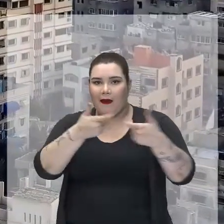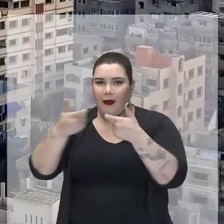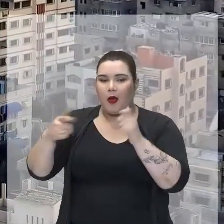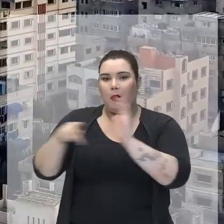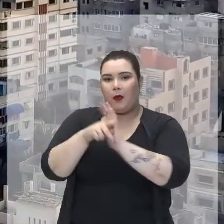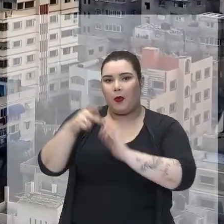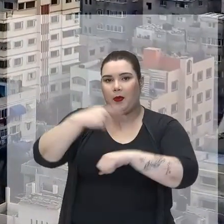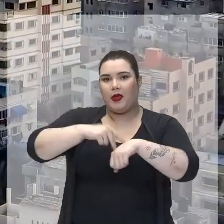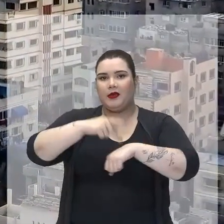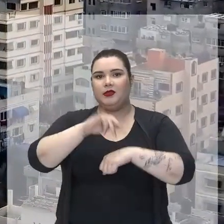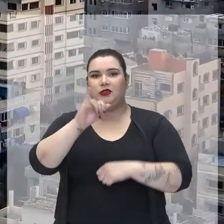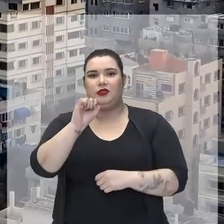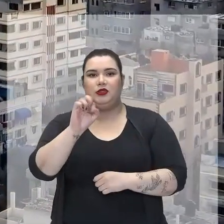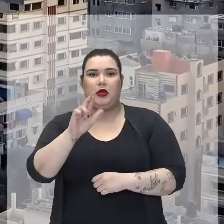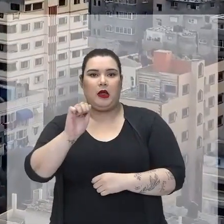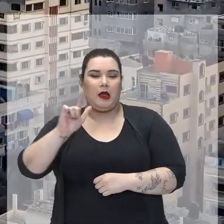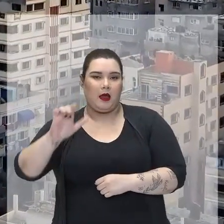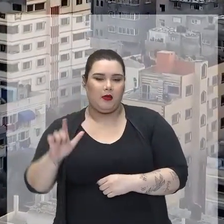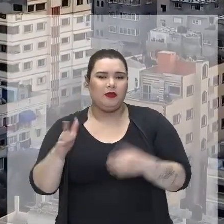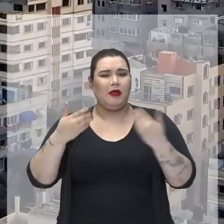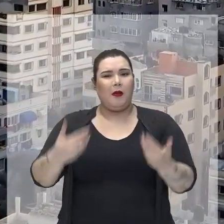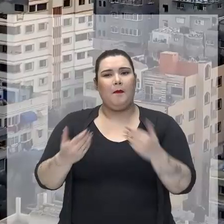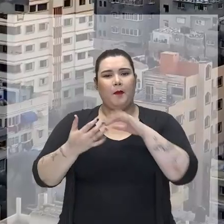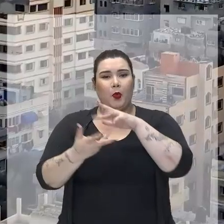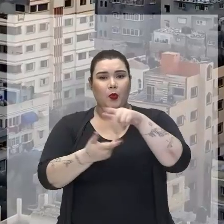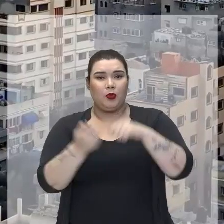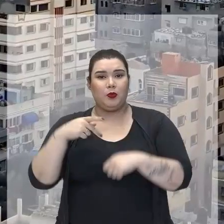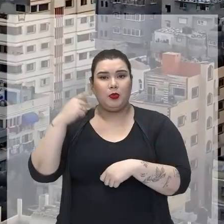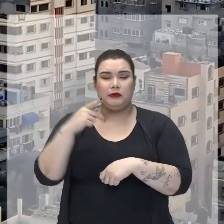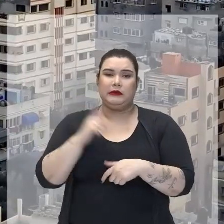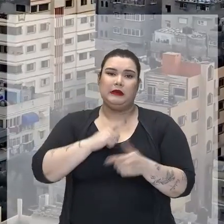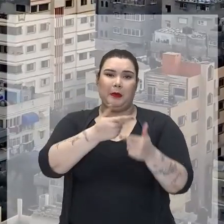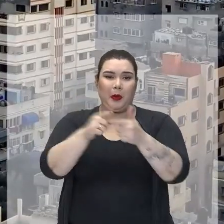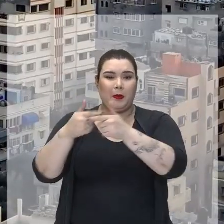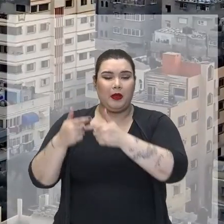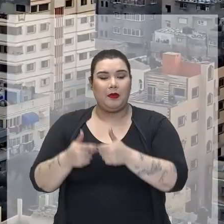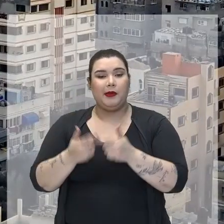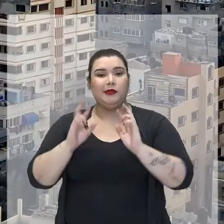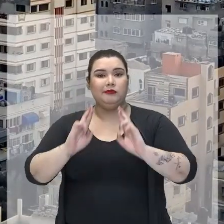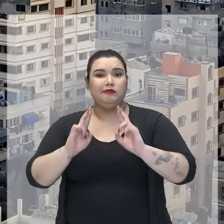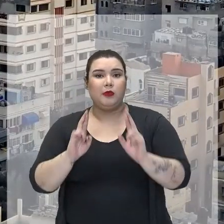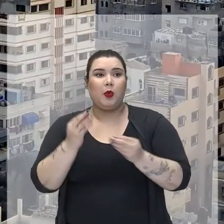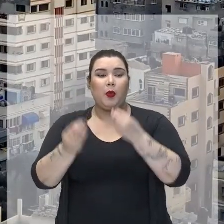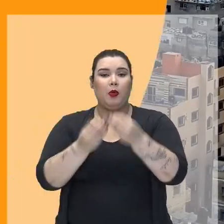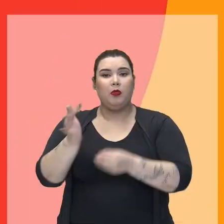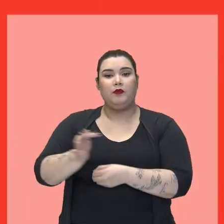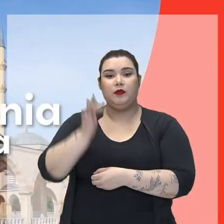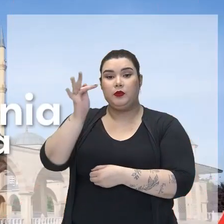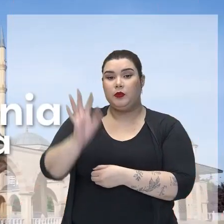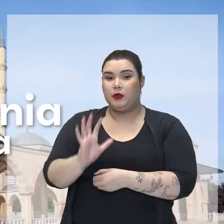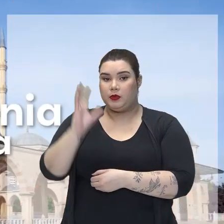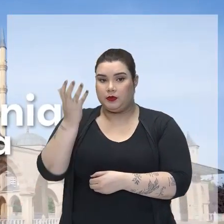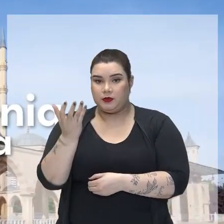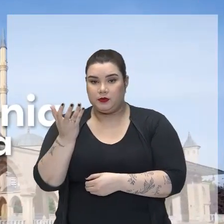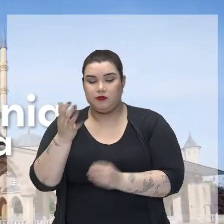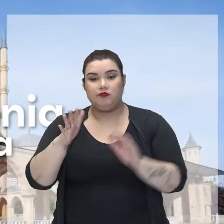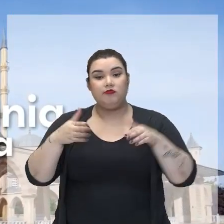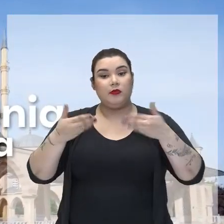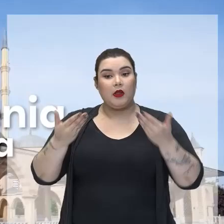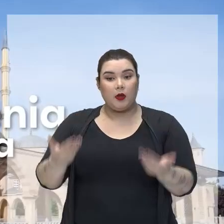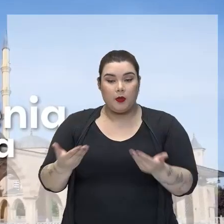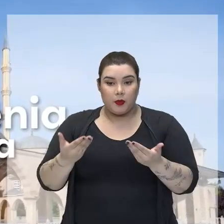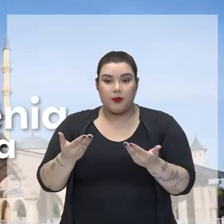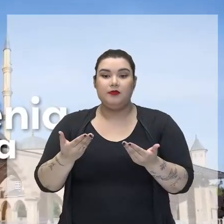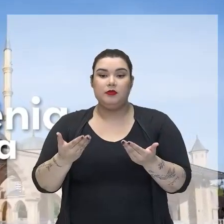E várias outras situações que o mundo político segue esperando para saber o que vai acontecer. Então,